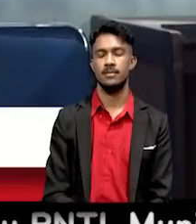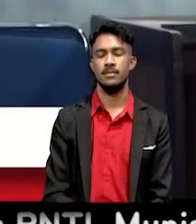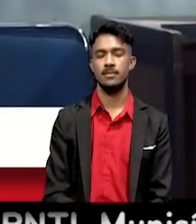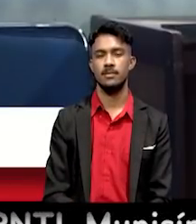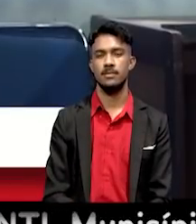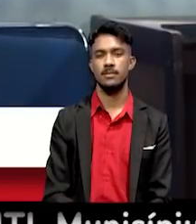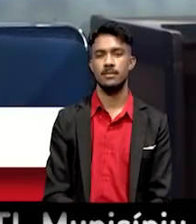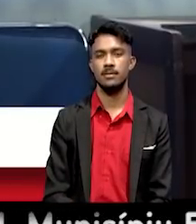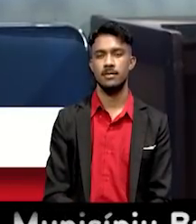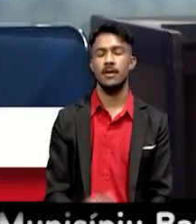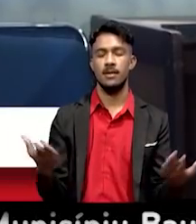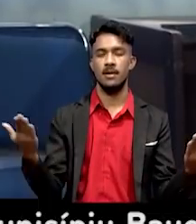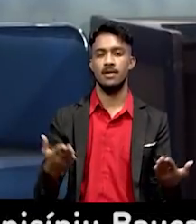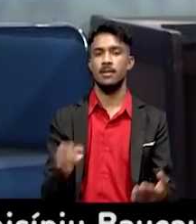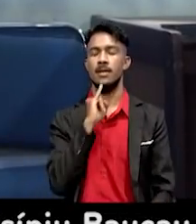nebe maka,